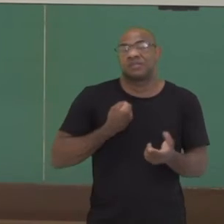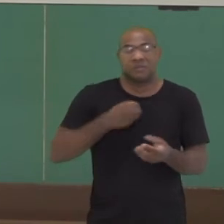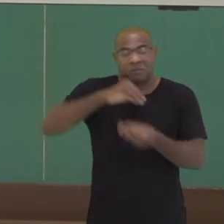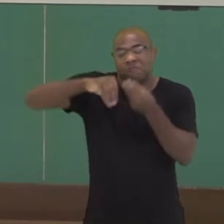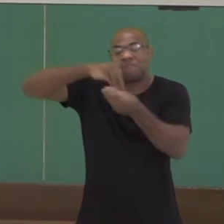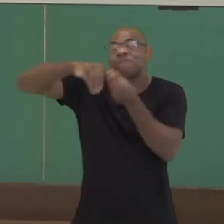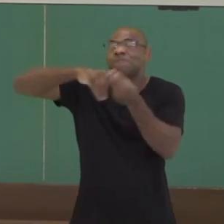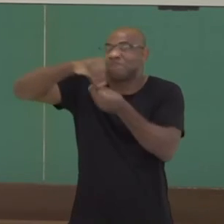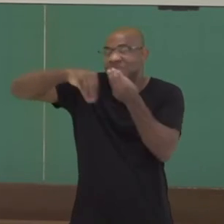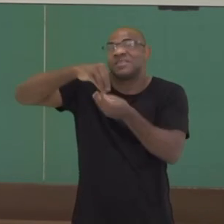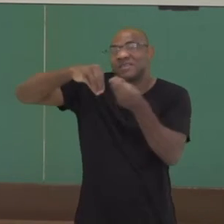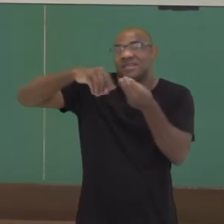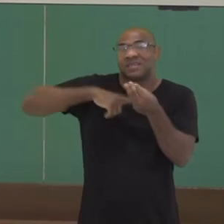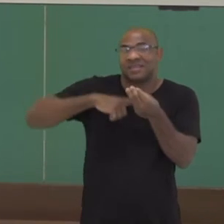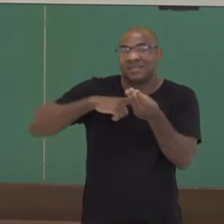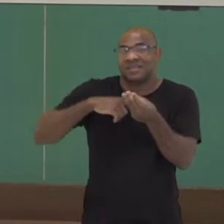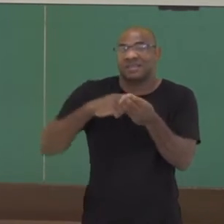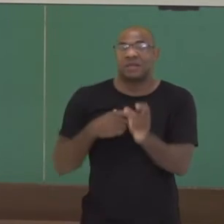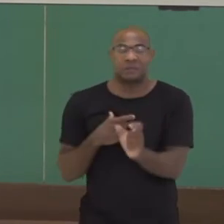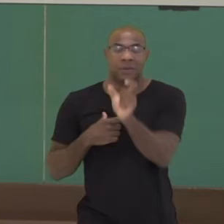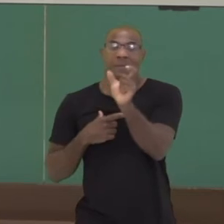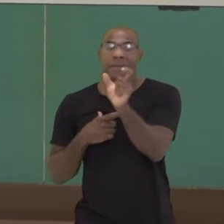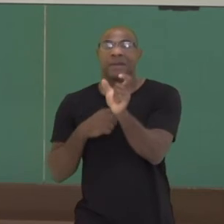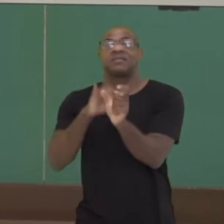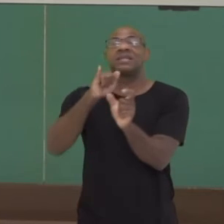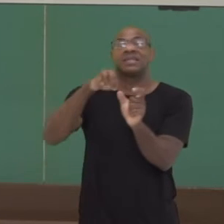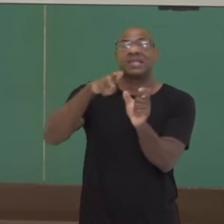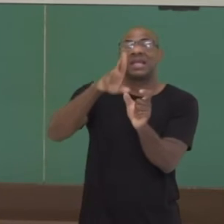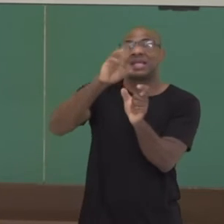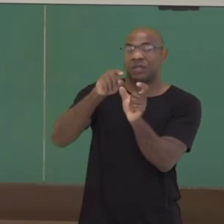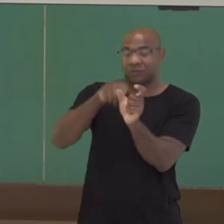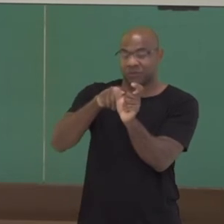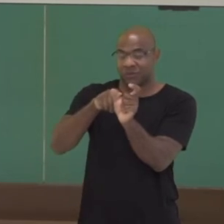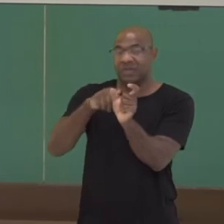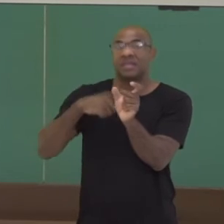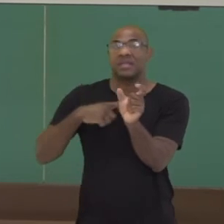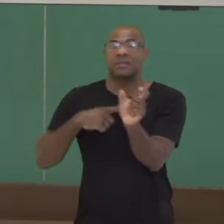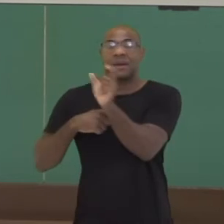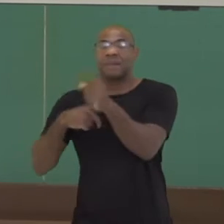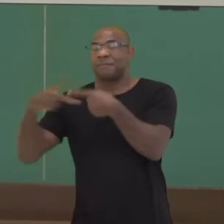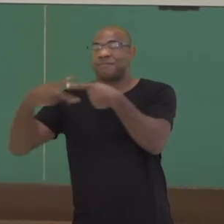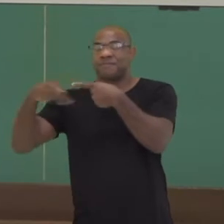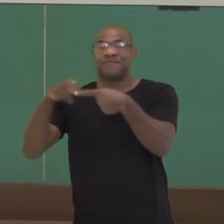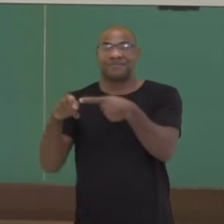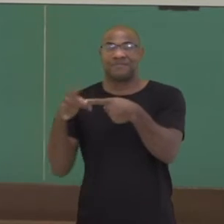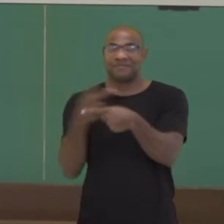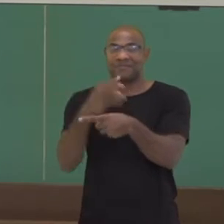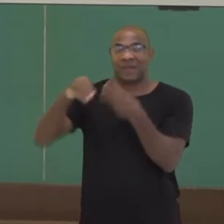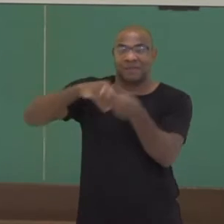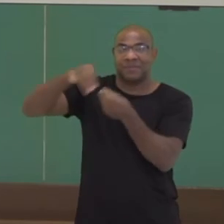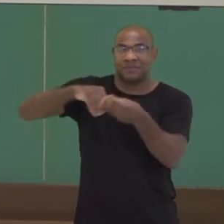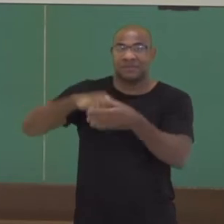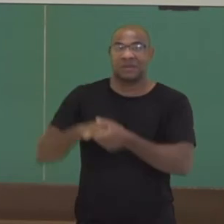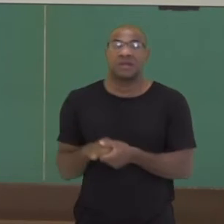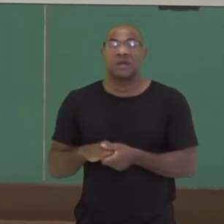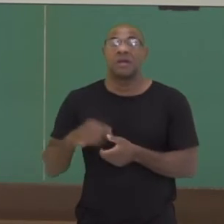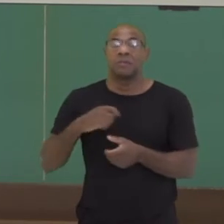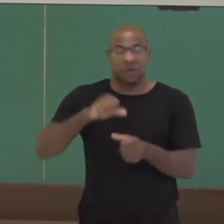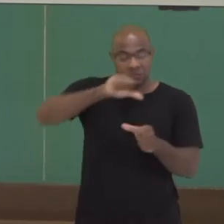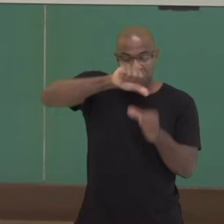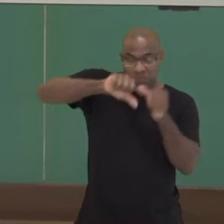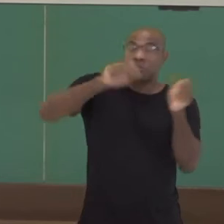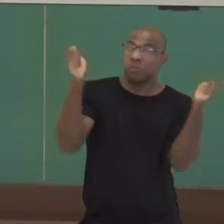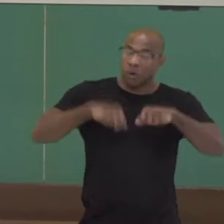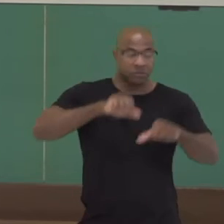mista. Ou seja, ele tem uma parte inteira e tem uma parte fracionária. Você pode ou transformar todos